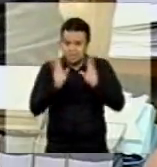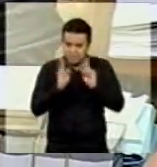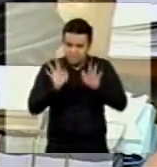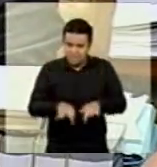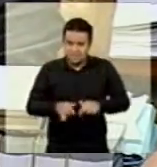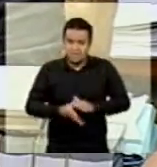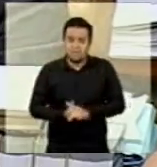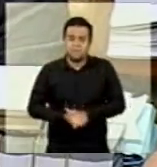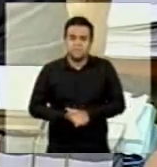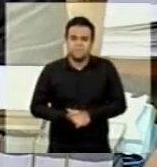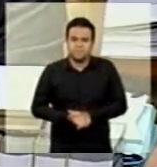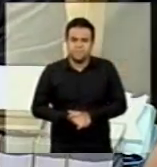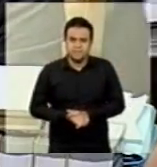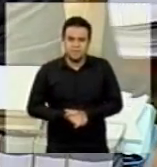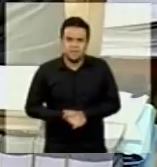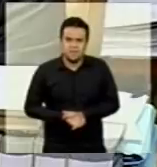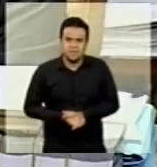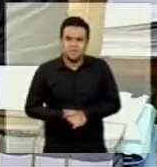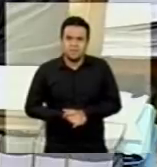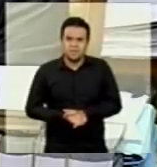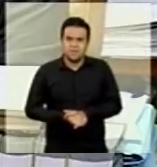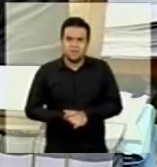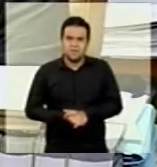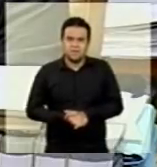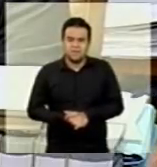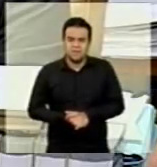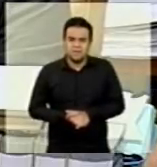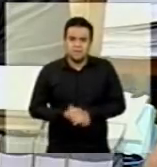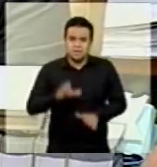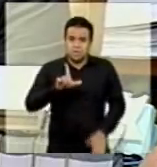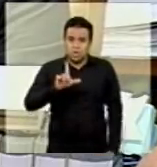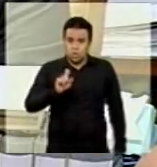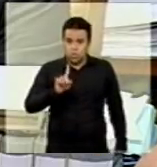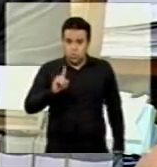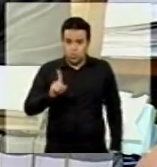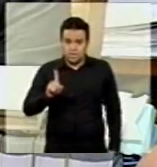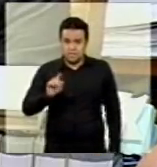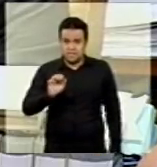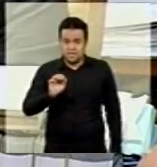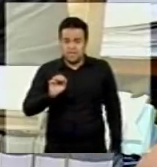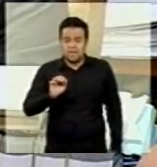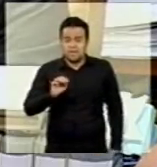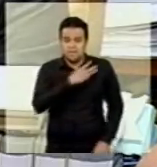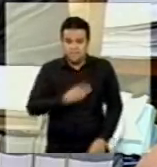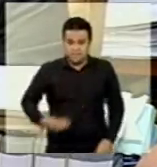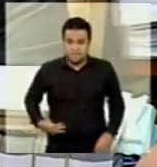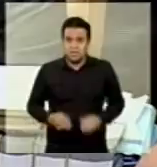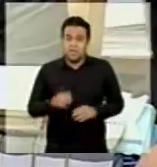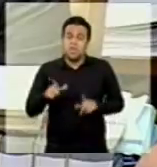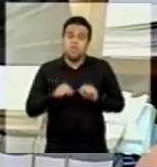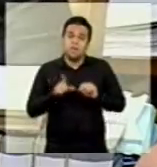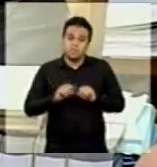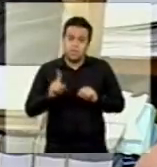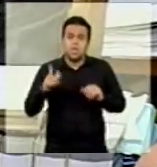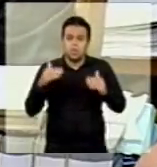ao concluir na linha do voto proferido pelo eminente ministro Luiz Roberto Barroso, eu faço por entender que